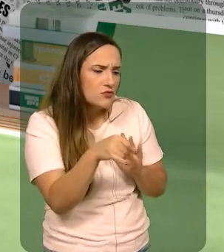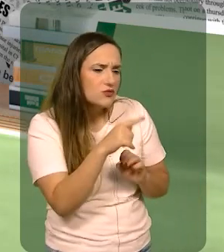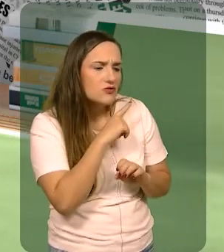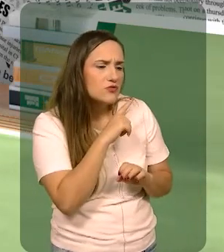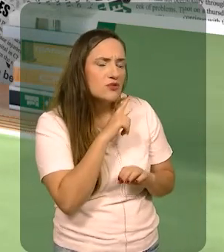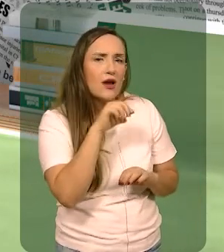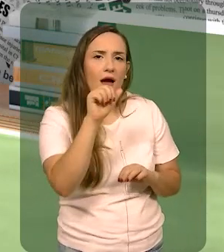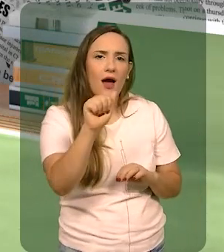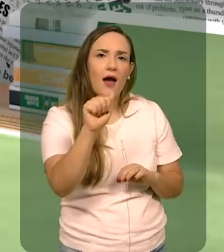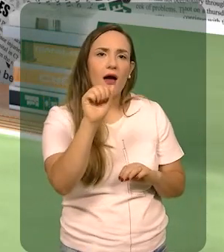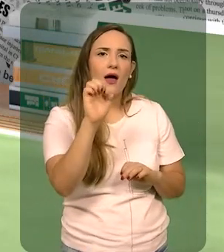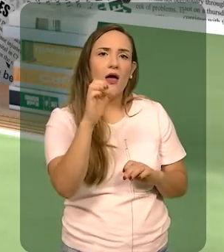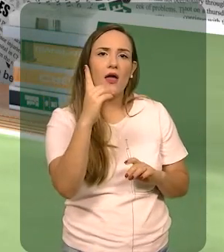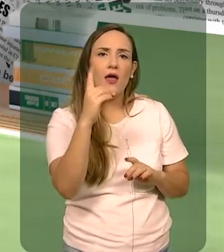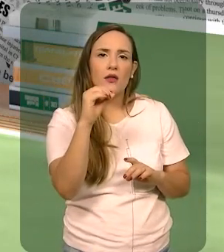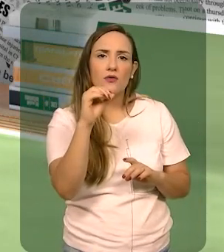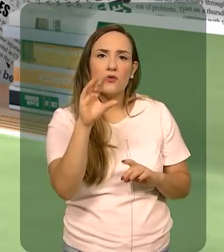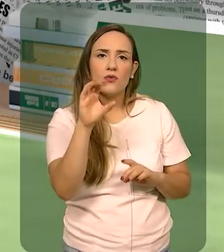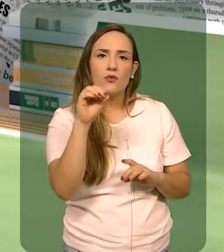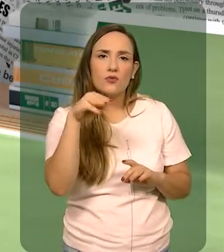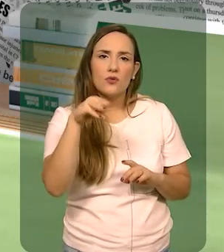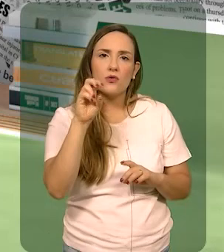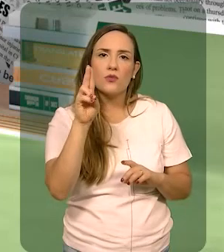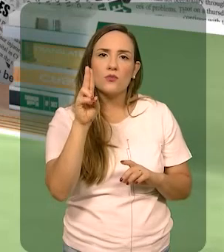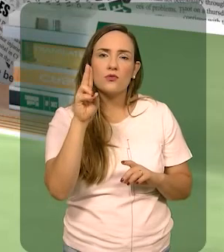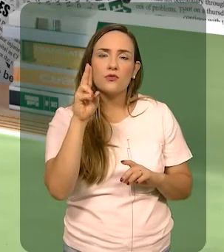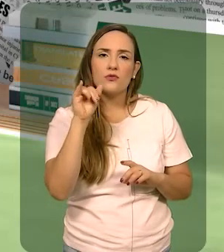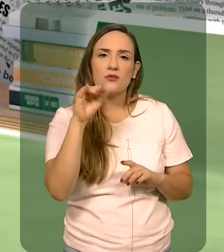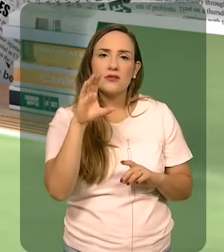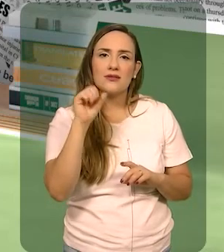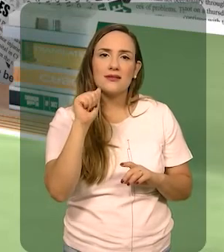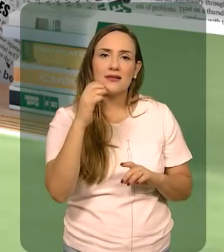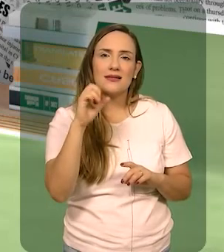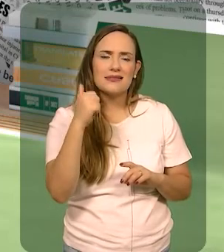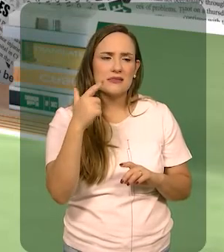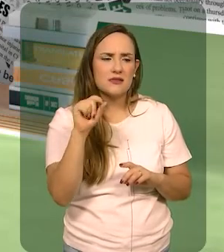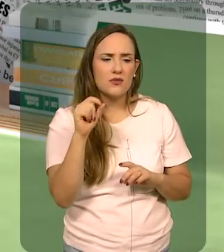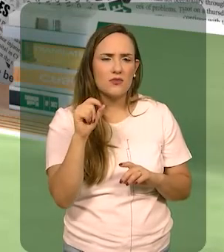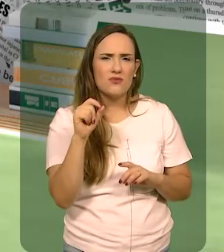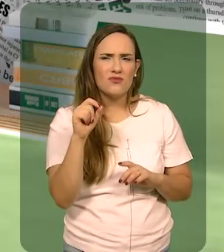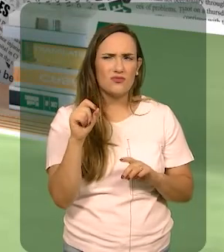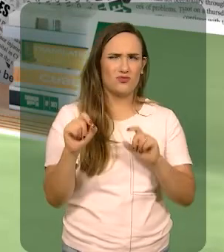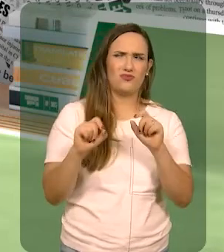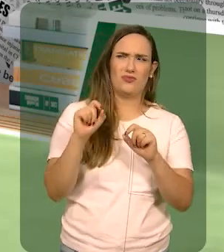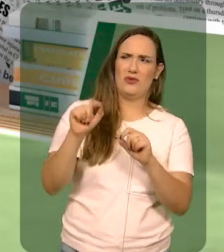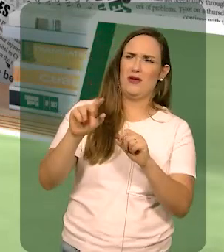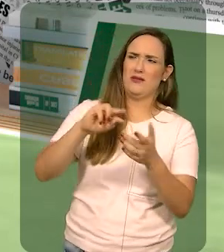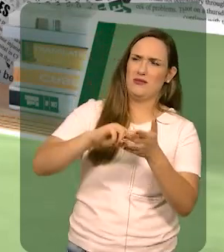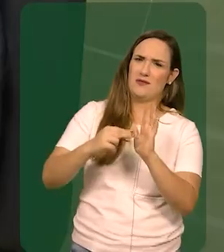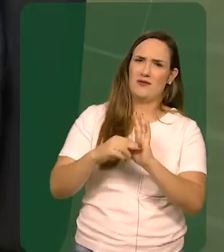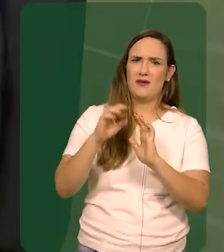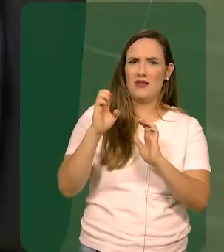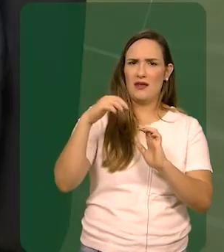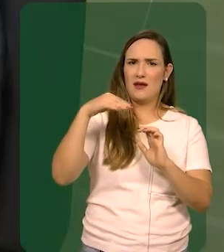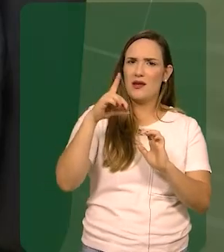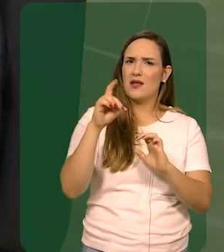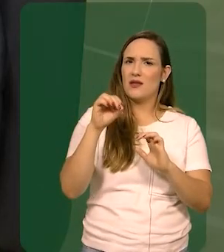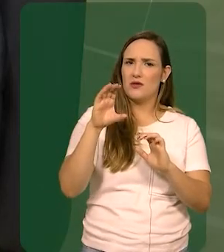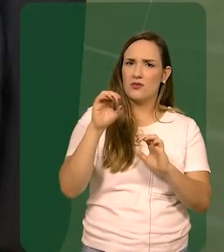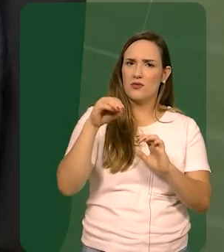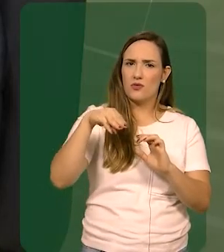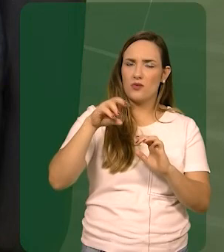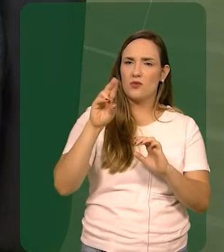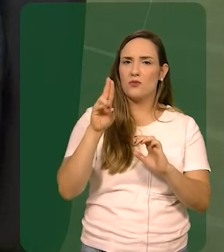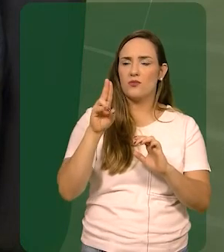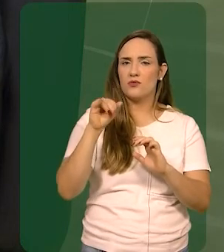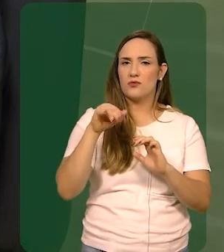que Cidadania também trabalhava com a educomunicação. Mas quando eu entrei, eu não sabia o que era educomunicação. Que é uma palavra que poucas